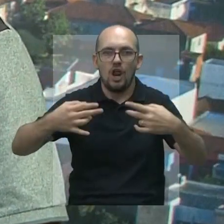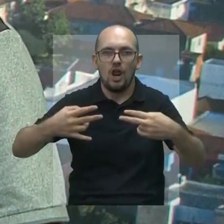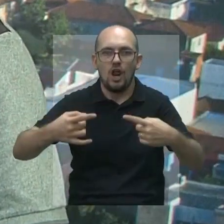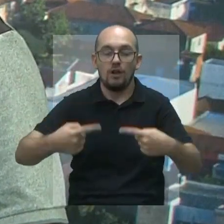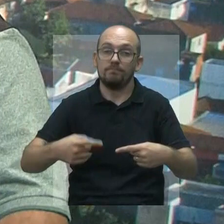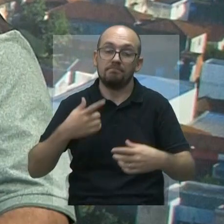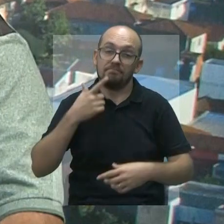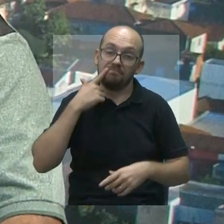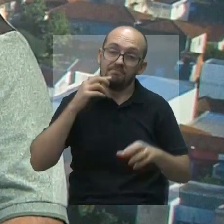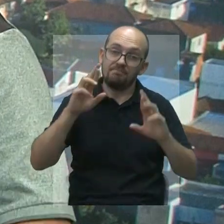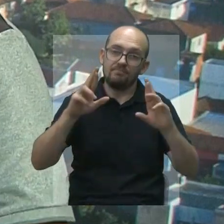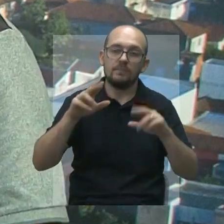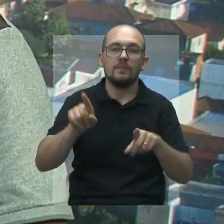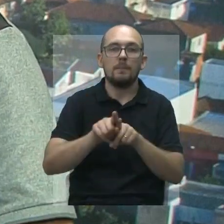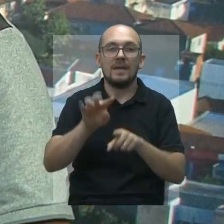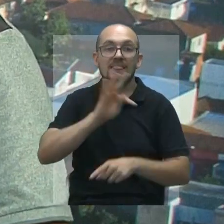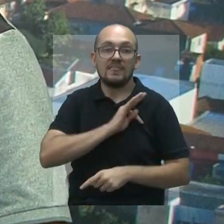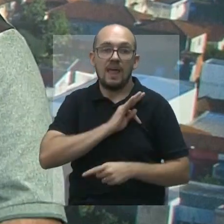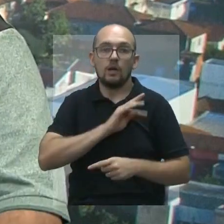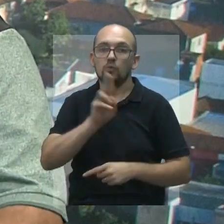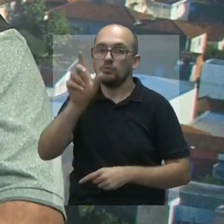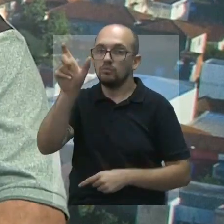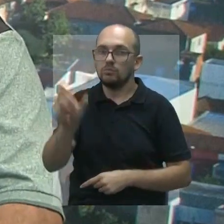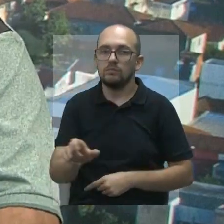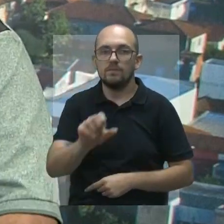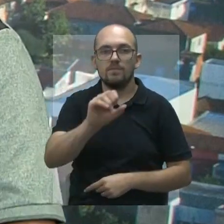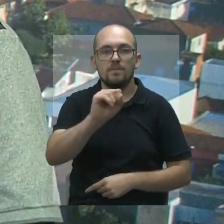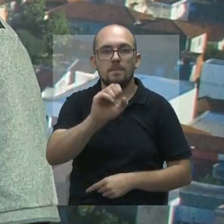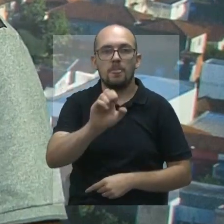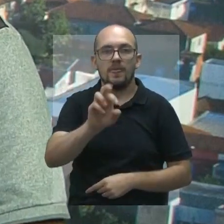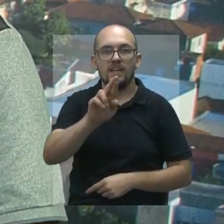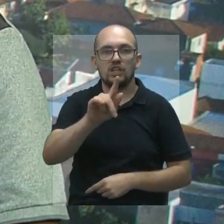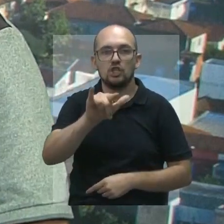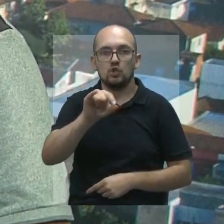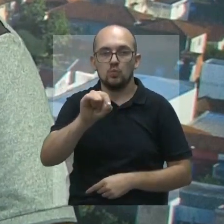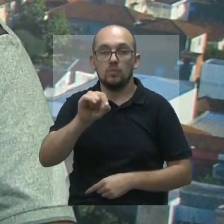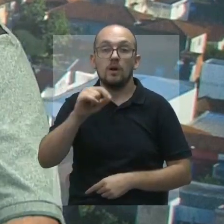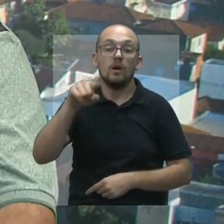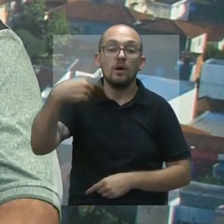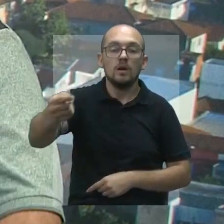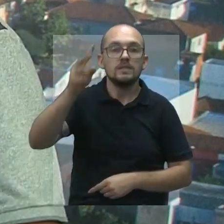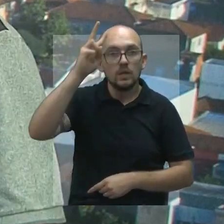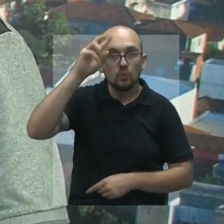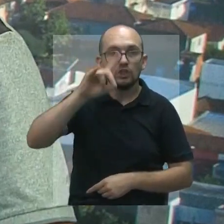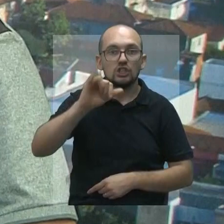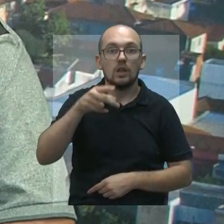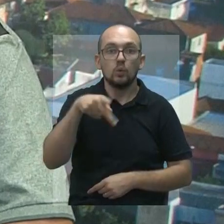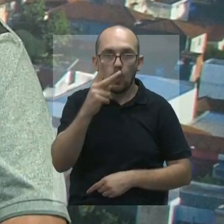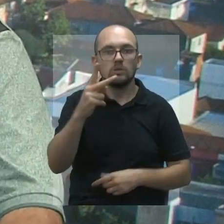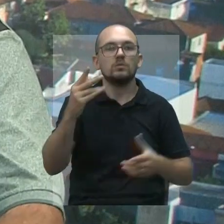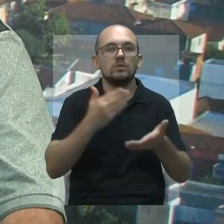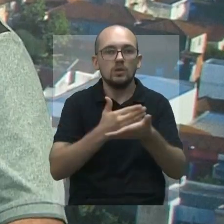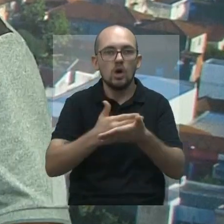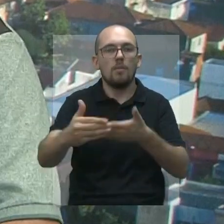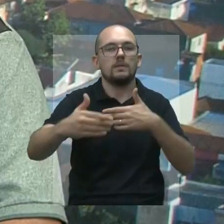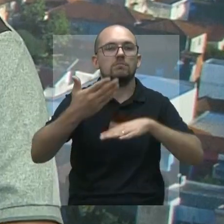Sérgio Caetano, a equipe se representa a ele na próxima segunda-feira, dia 2, para já iniciar aí os